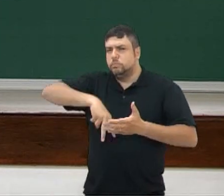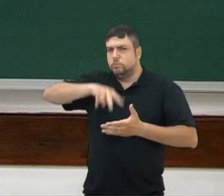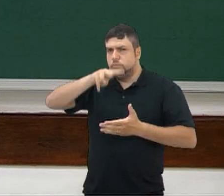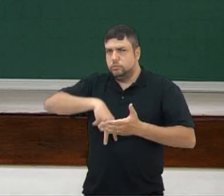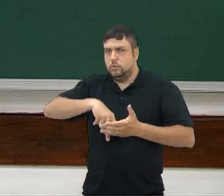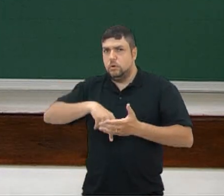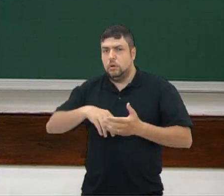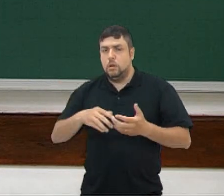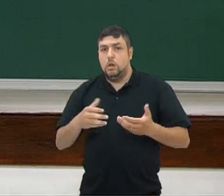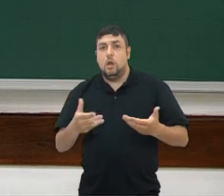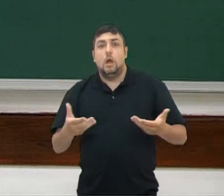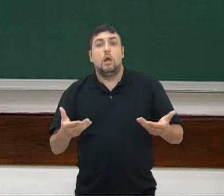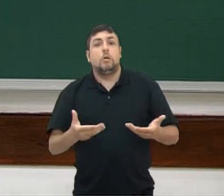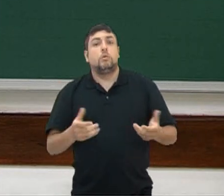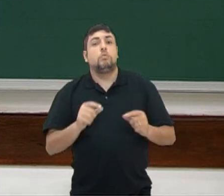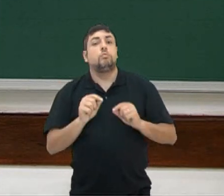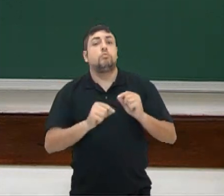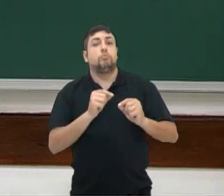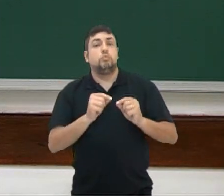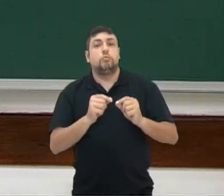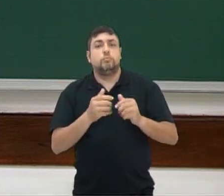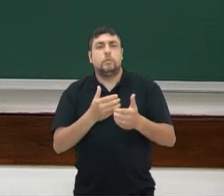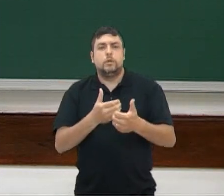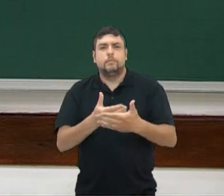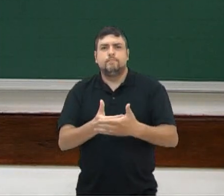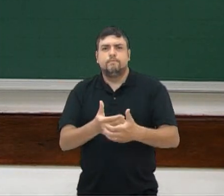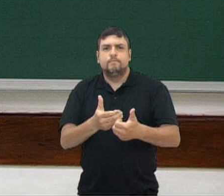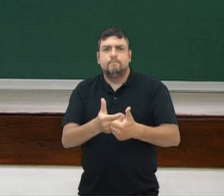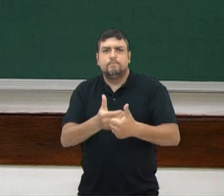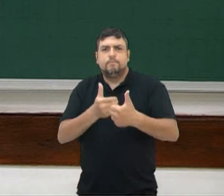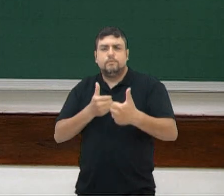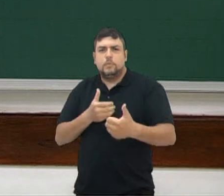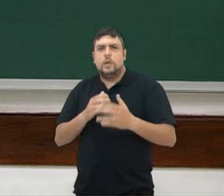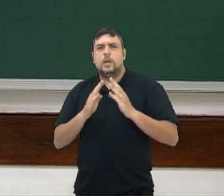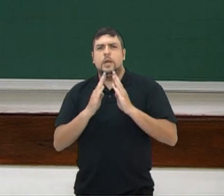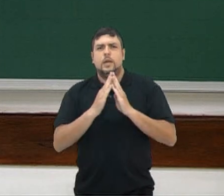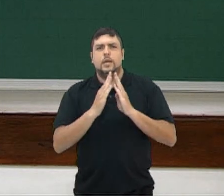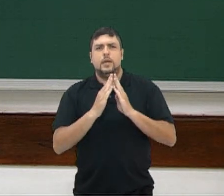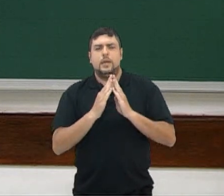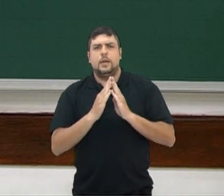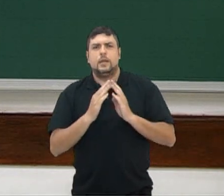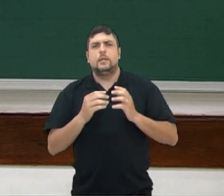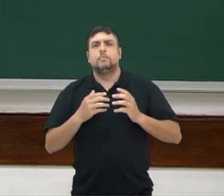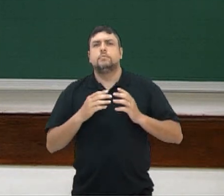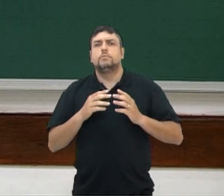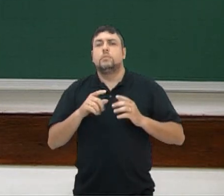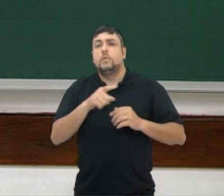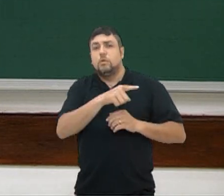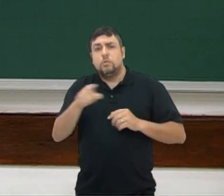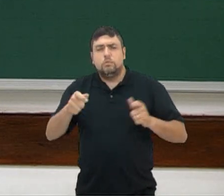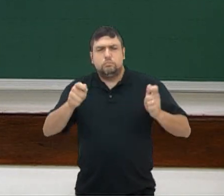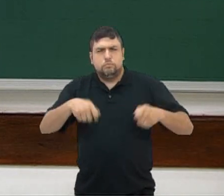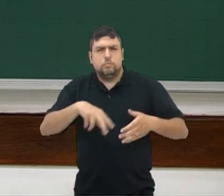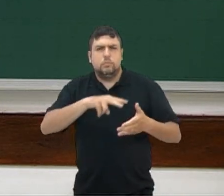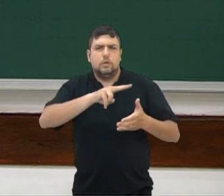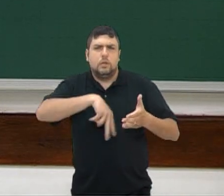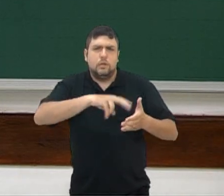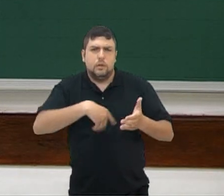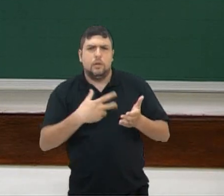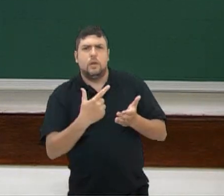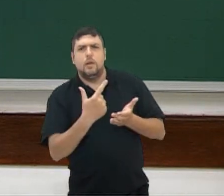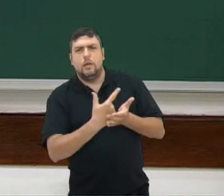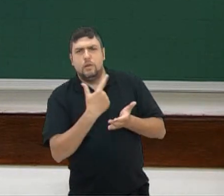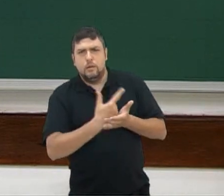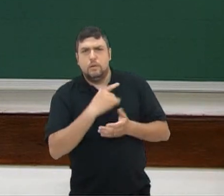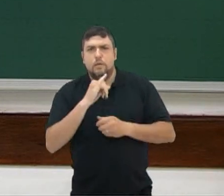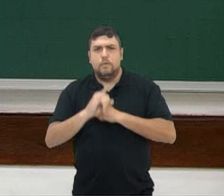estamos neste momento aí de reclusão e de aula pela TV, pela internet, você ainda tem os seus livros, você ainda pode fazer todas as outras consultas,